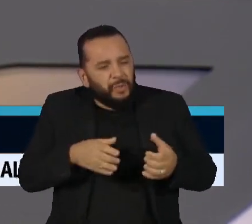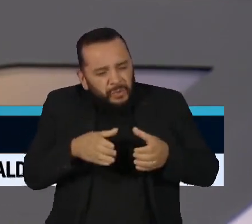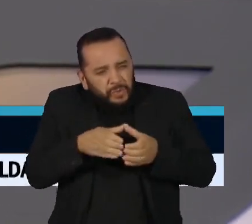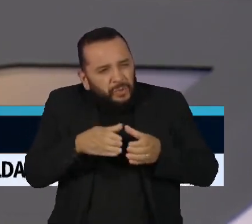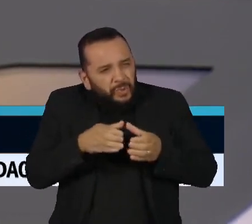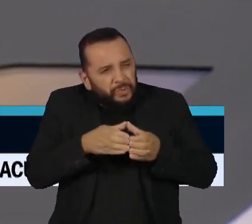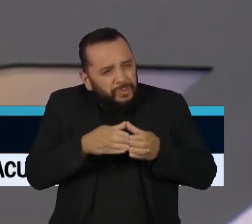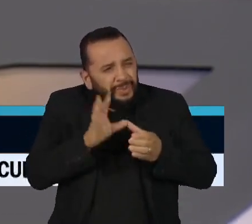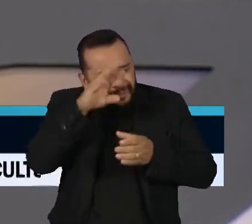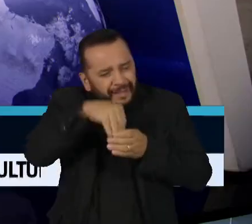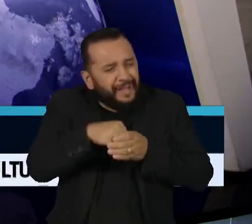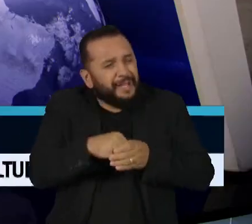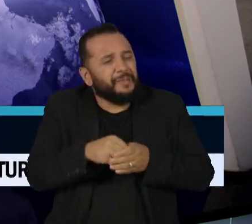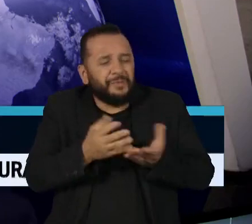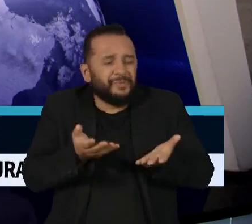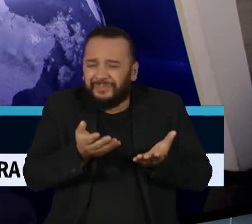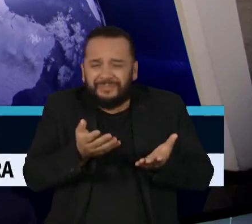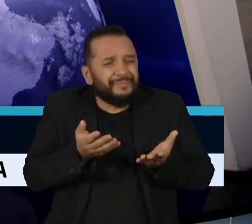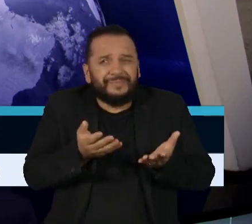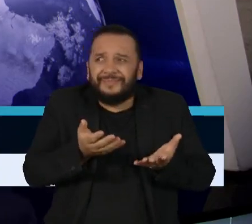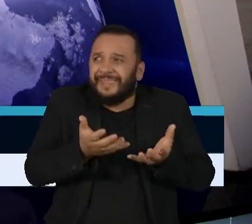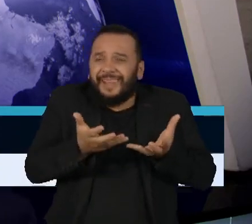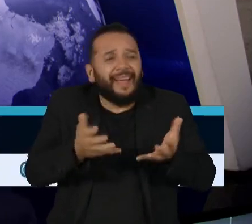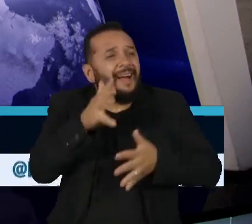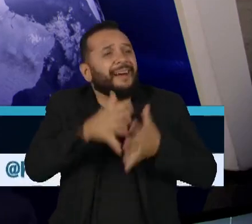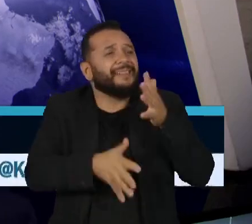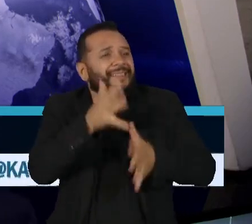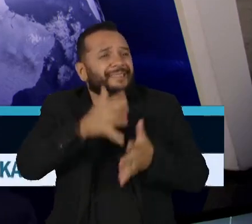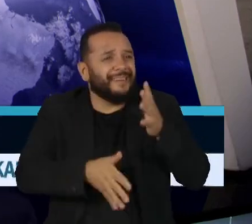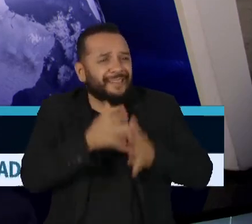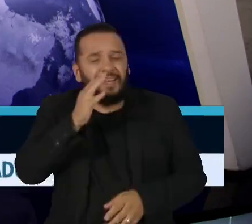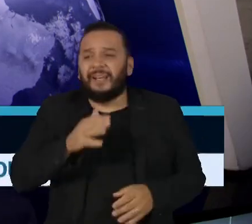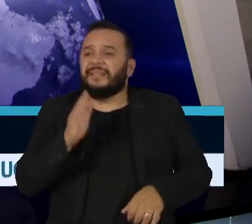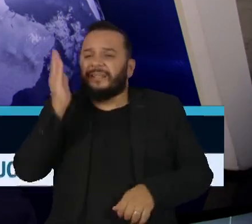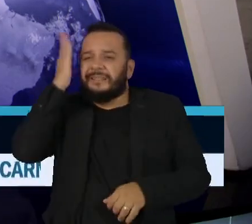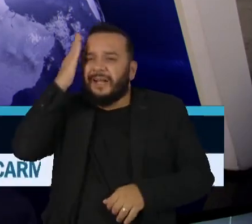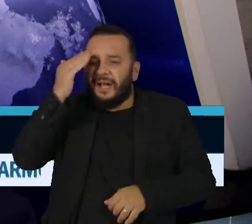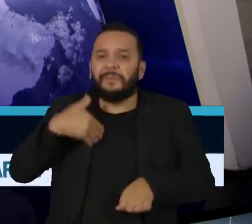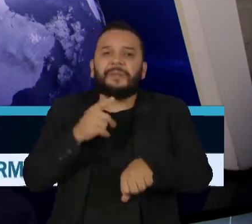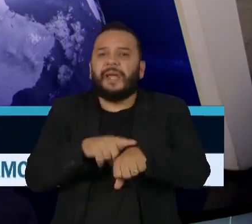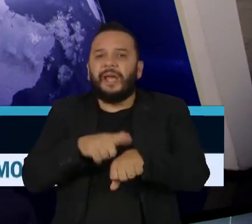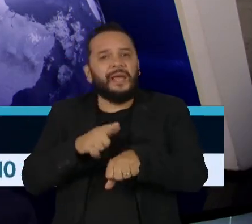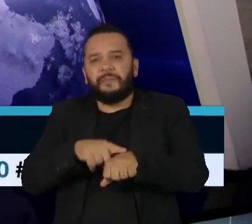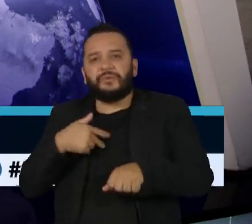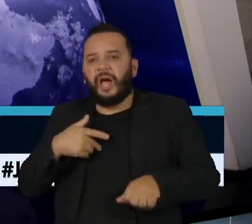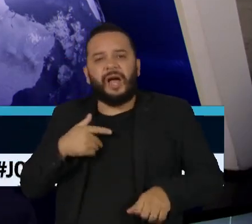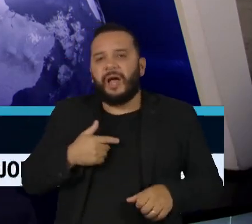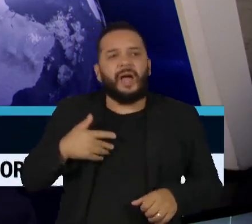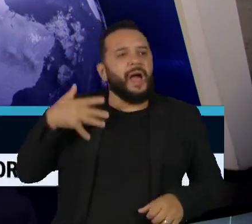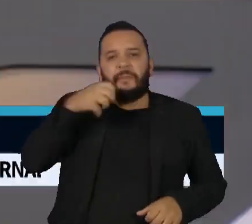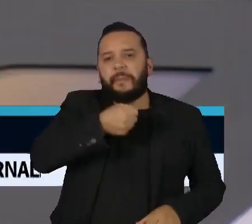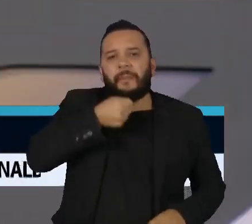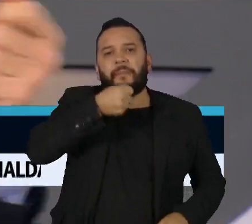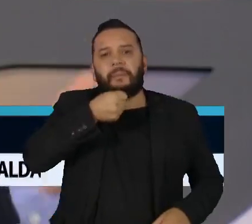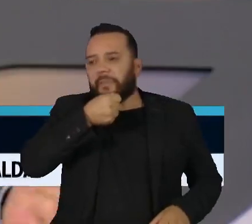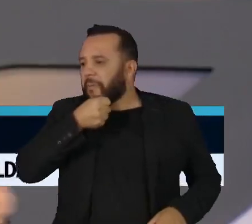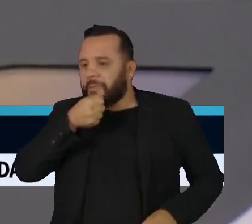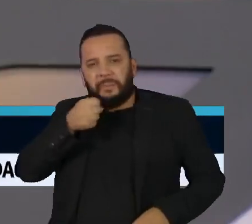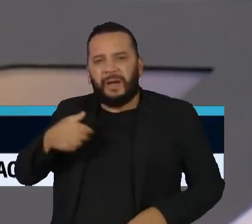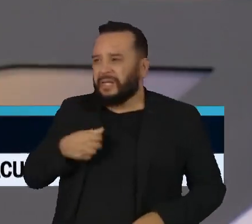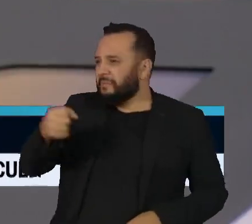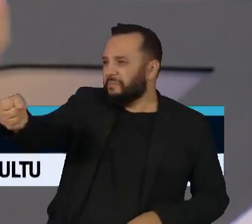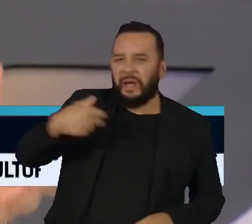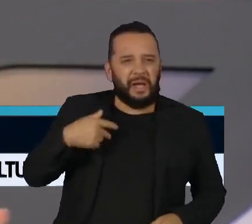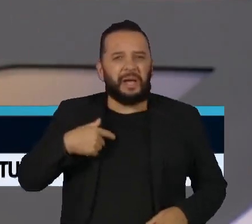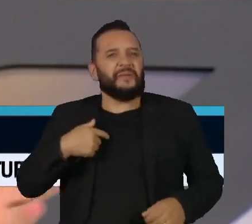ela vai lá fazer barulho Então você vai ver que não vai respeitar a praia é tempo de fala vão vai cruzar microfone vai levar